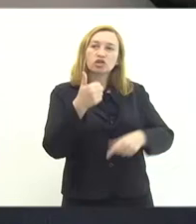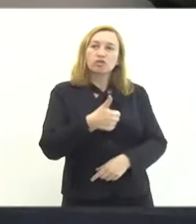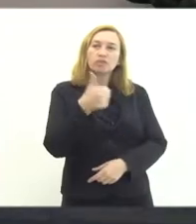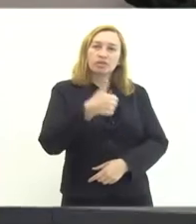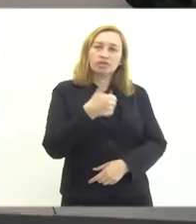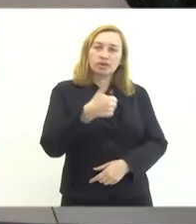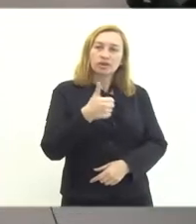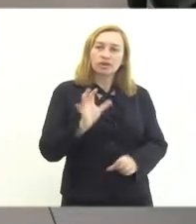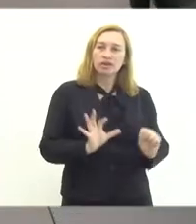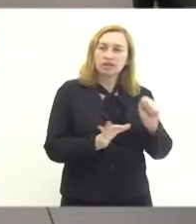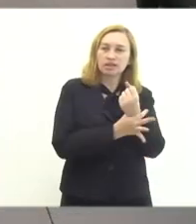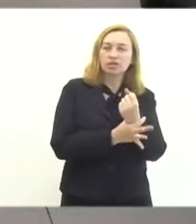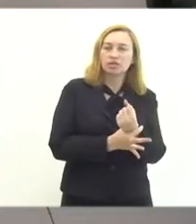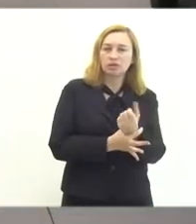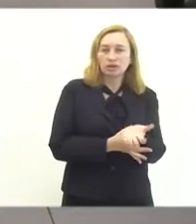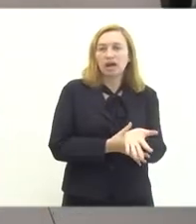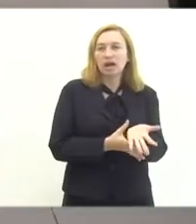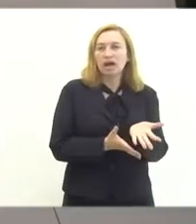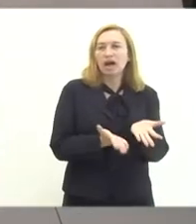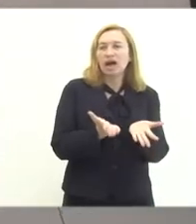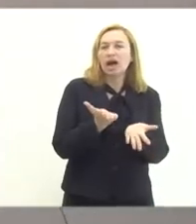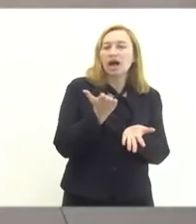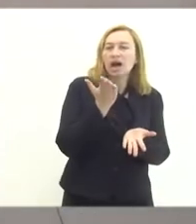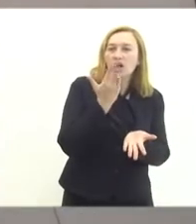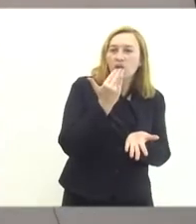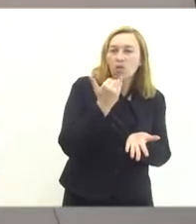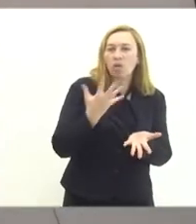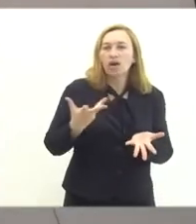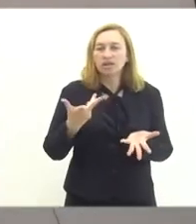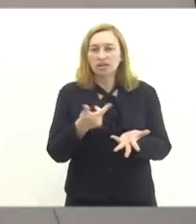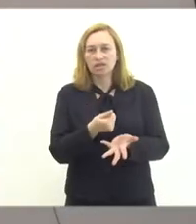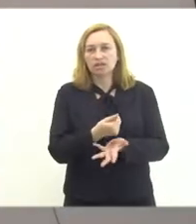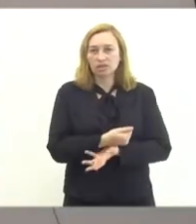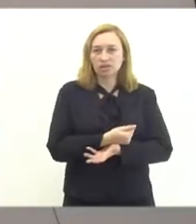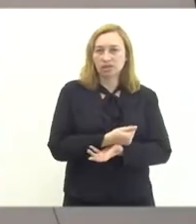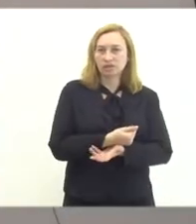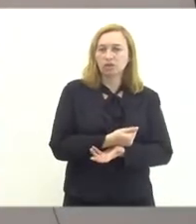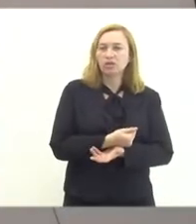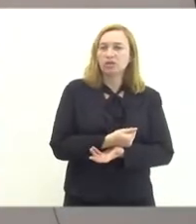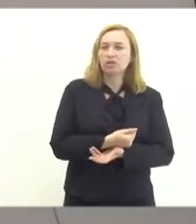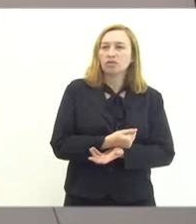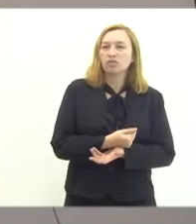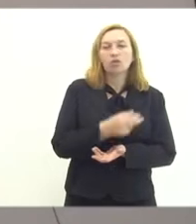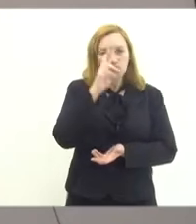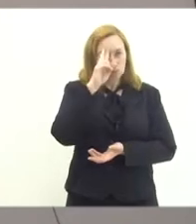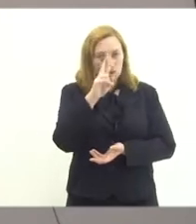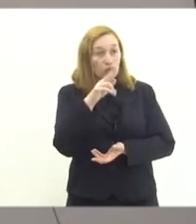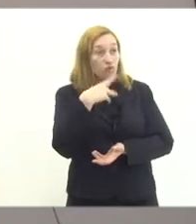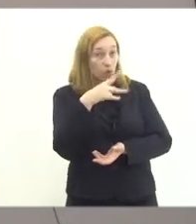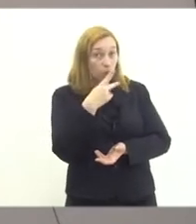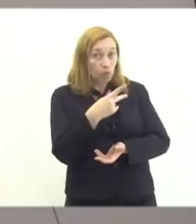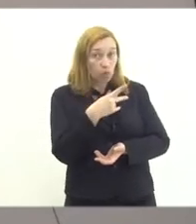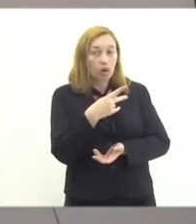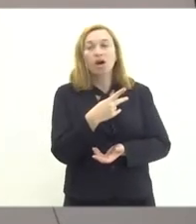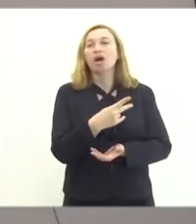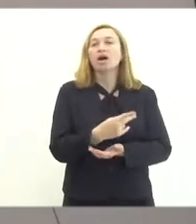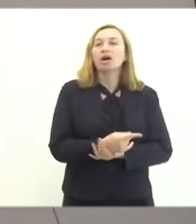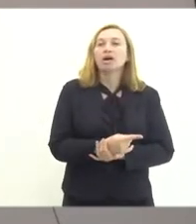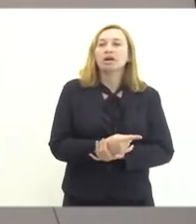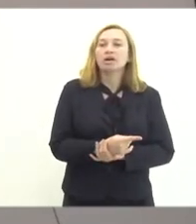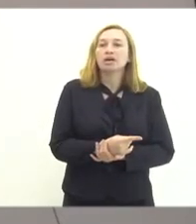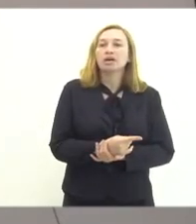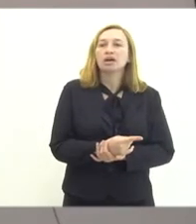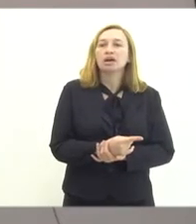primeiramente a segurança alimentar e o como relatado o relato como se o relator é